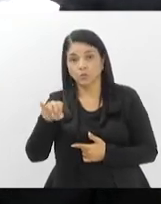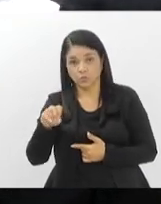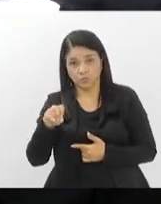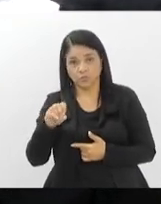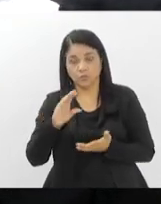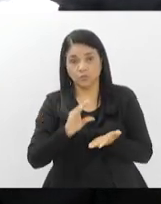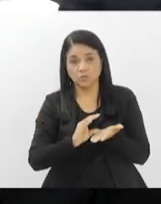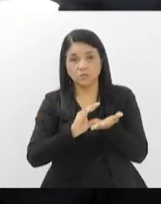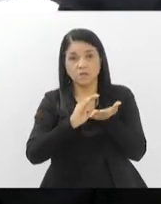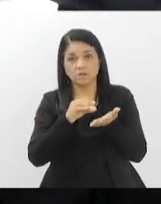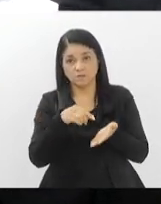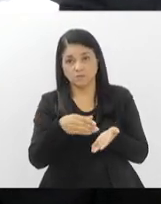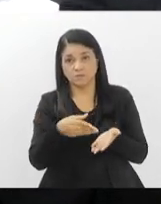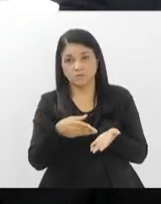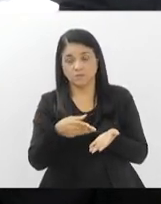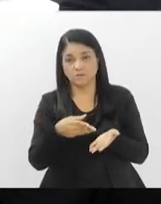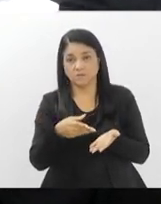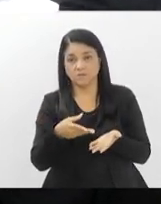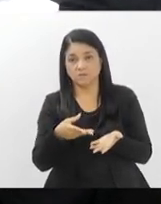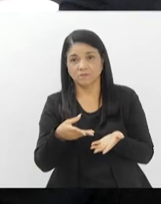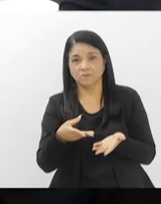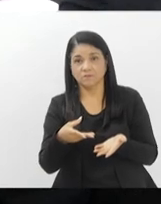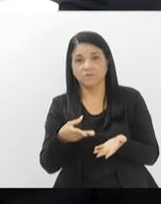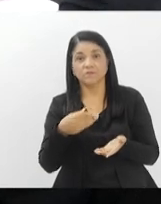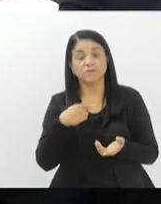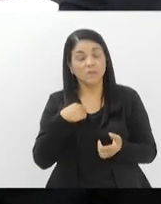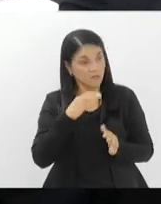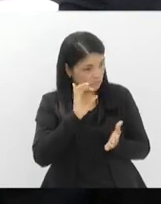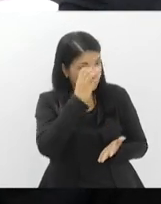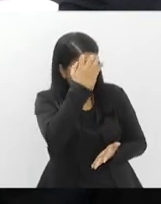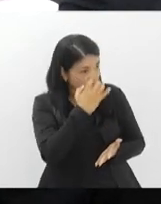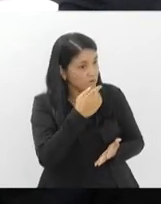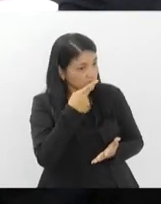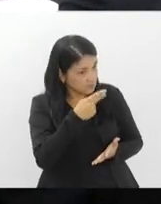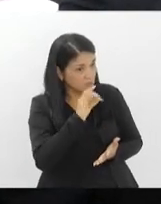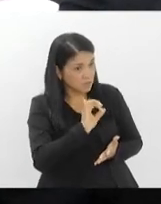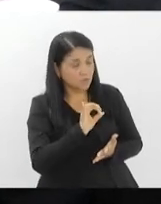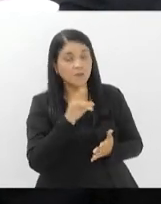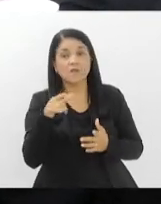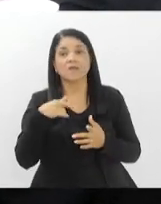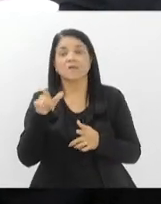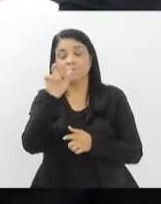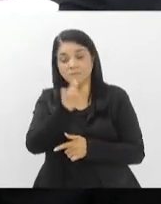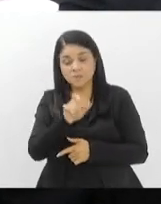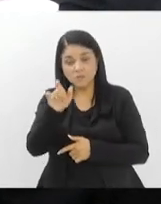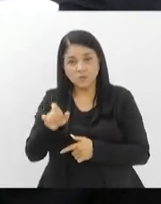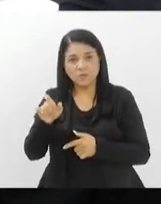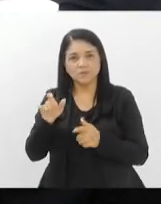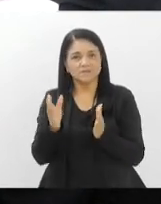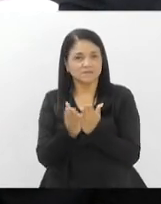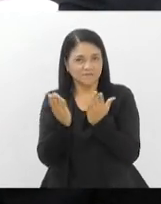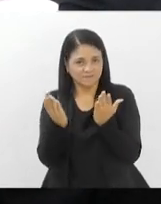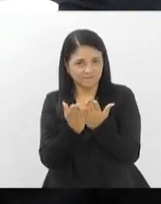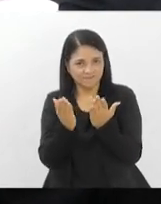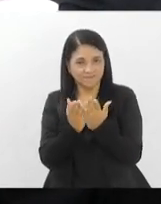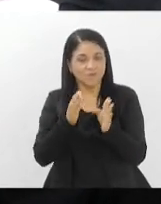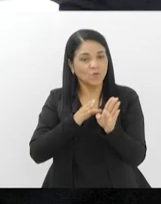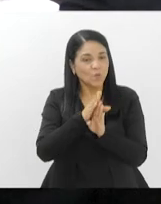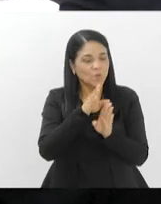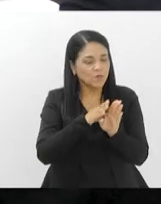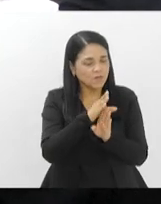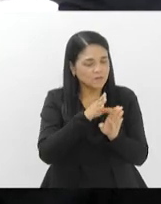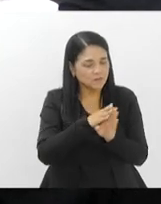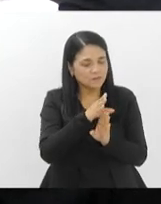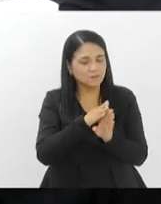dizer conselheiro? Pois é, eu estou falando sério. Conselheiro é uma figura que tem algumas igrejas evangélicas que faz um trabalho de orientação